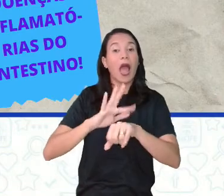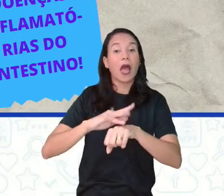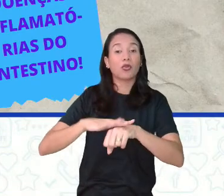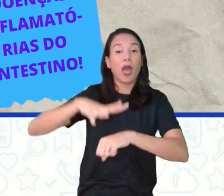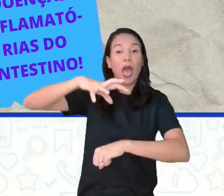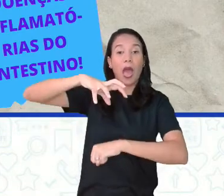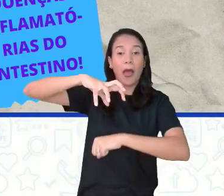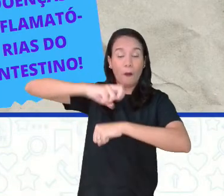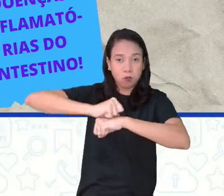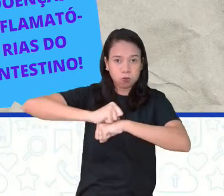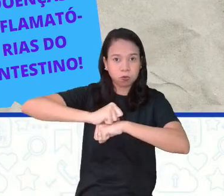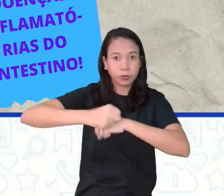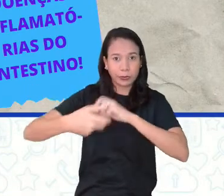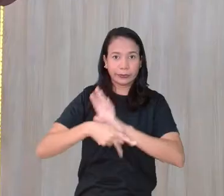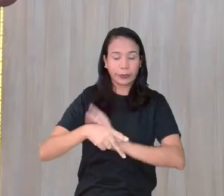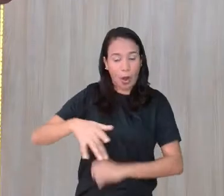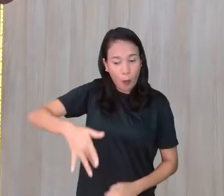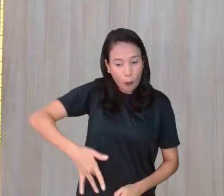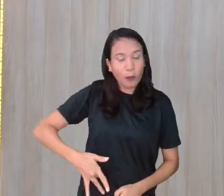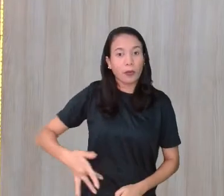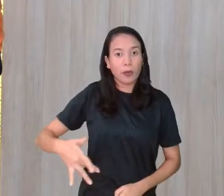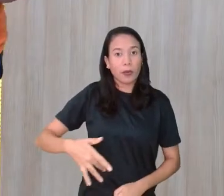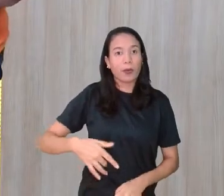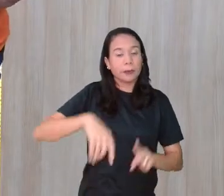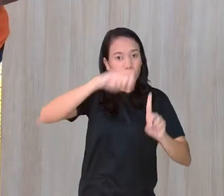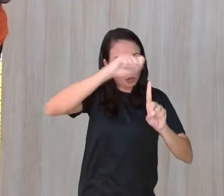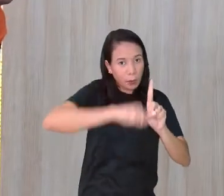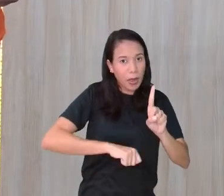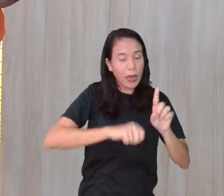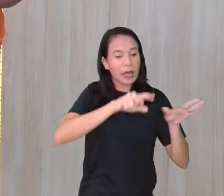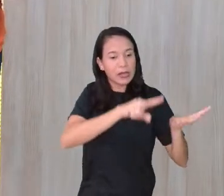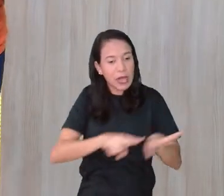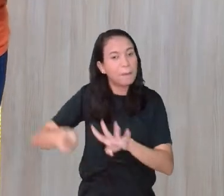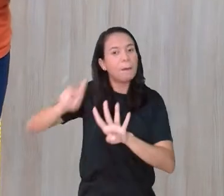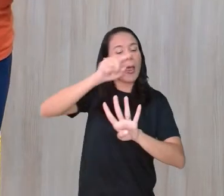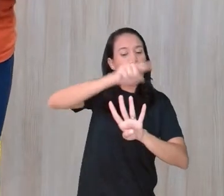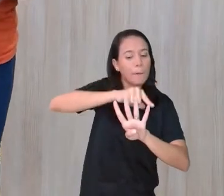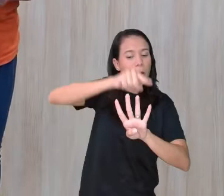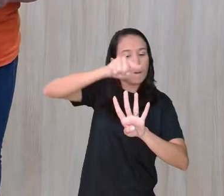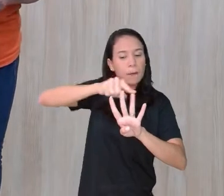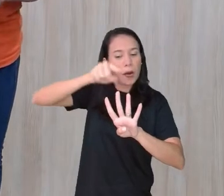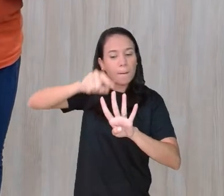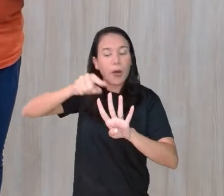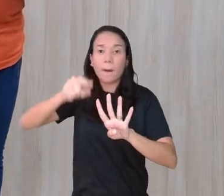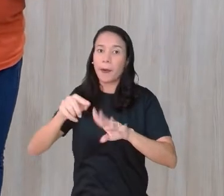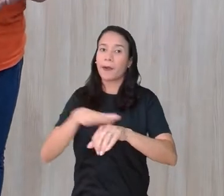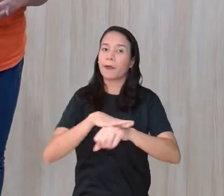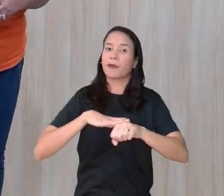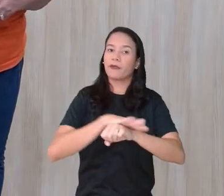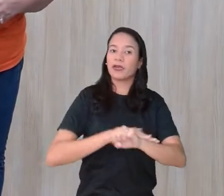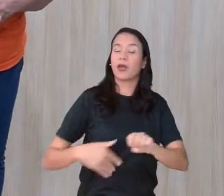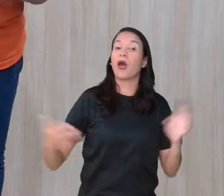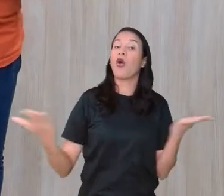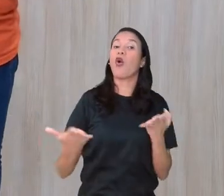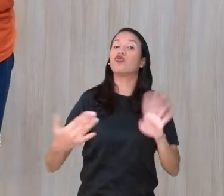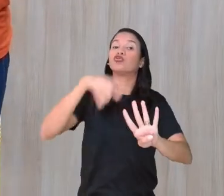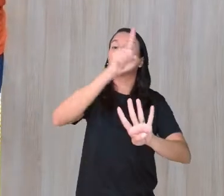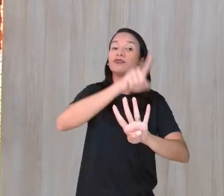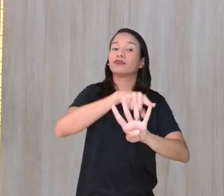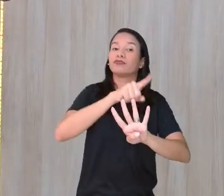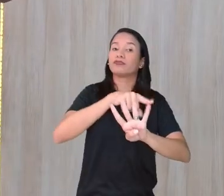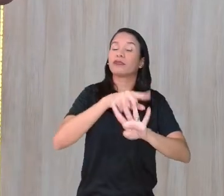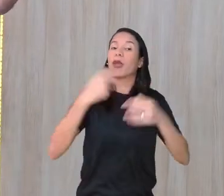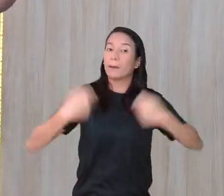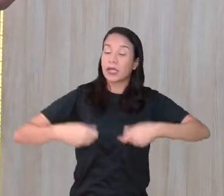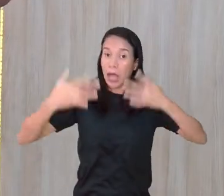Então, durante o mês, cada semana a gente vai conversar sobre um deles. E hoje é o trânsito. E aqui eu estou alertando. Prestar